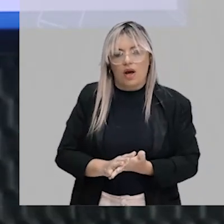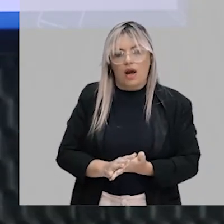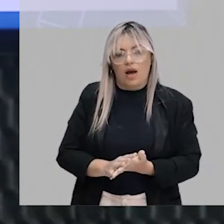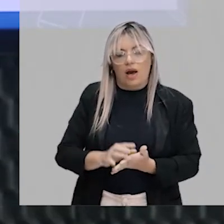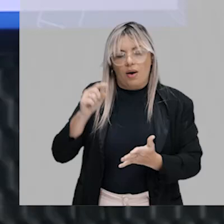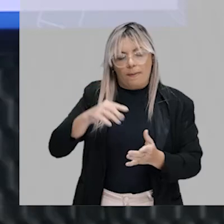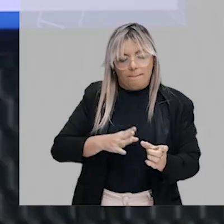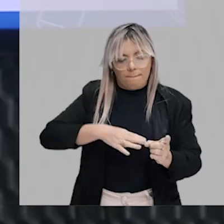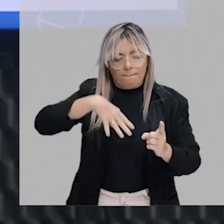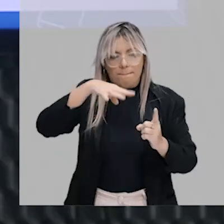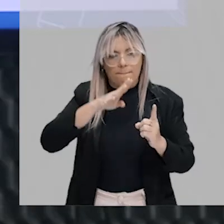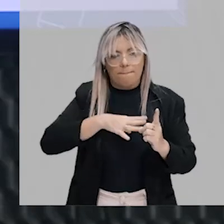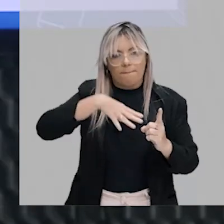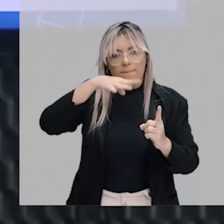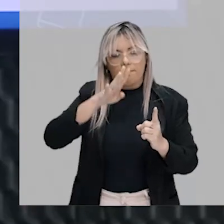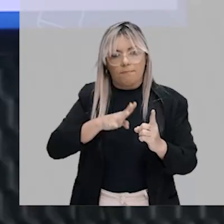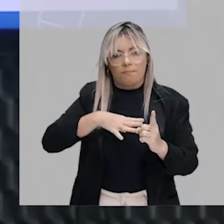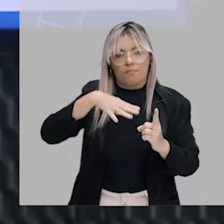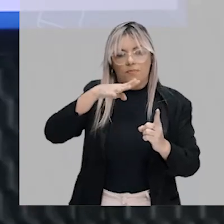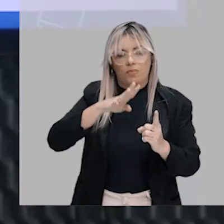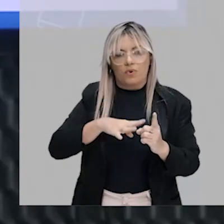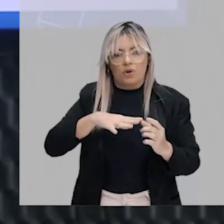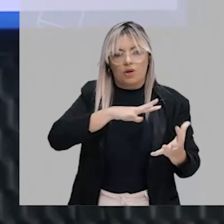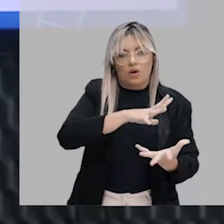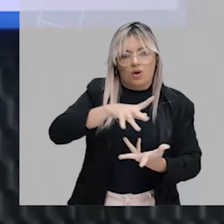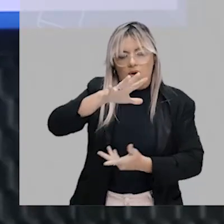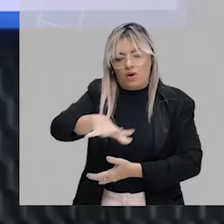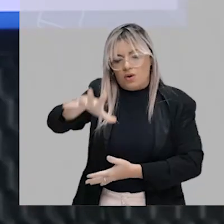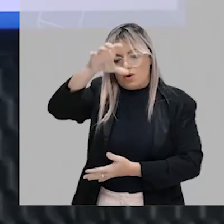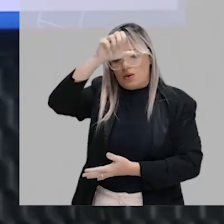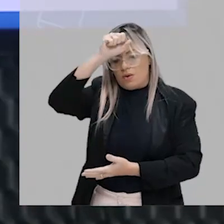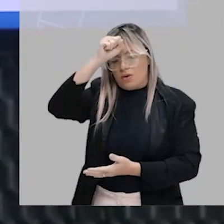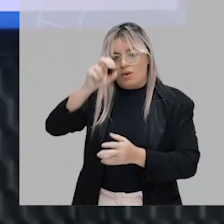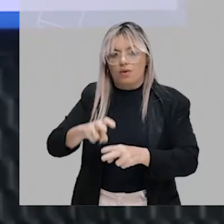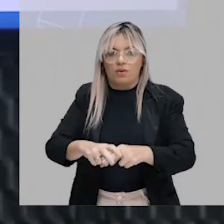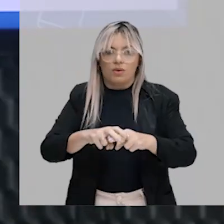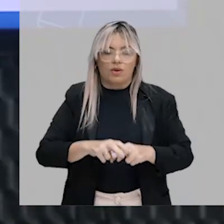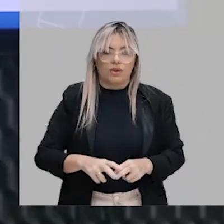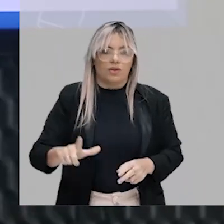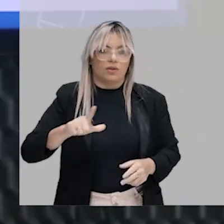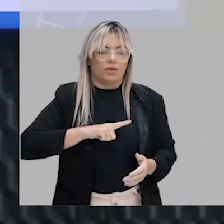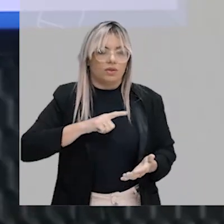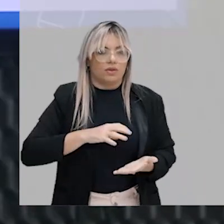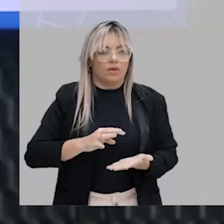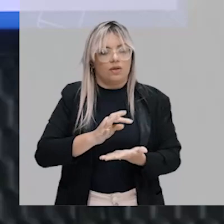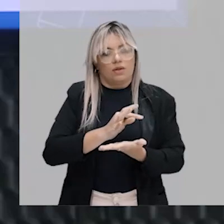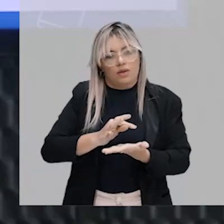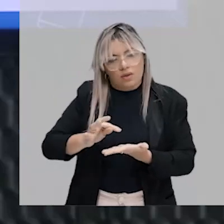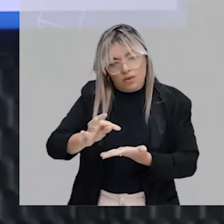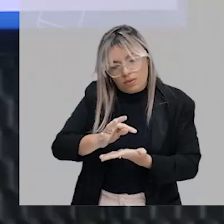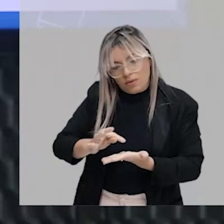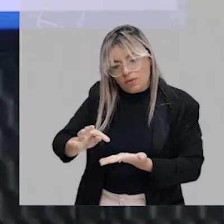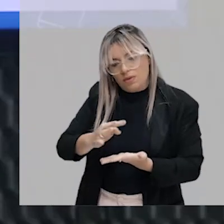deuses ou coisas sobrenaturais. Por isso que tem a teologia, certo? Então, theo é um prefixo grego